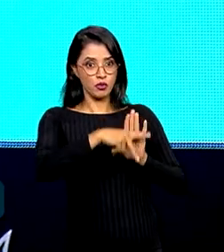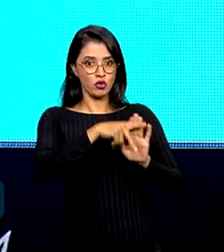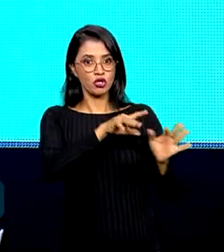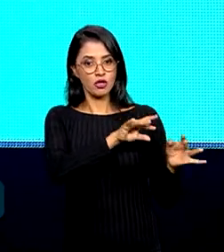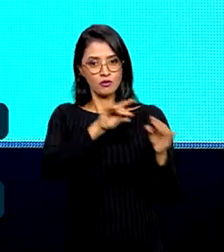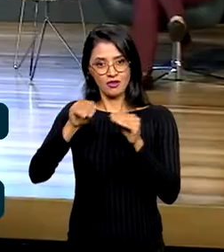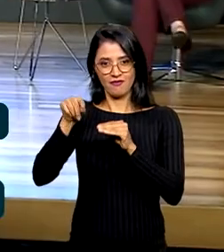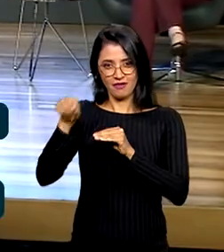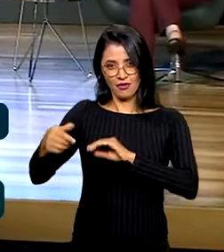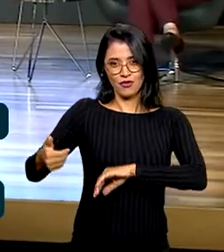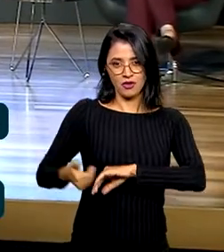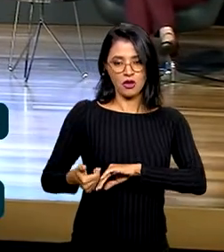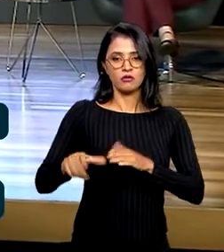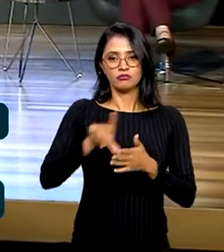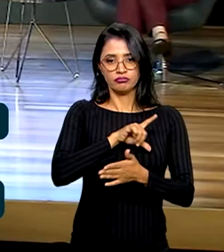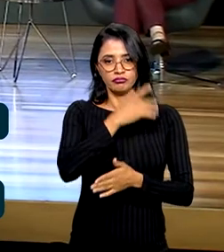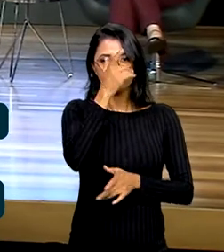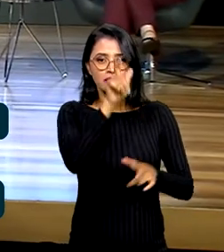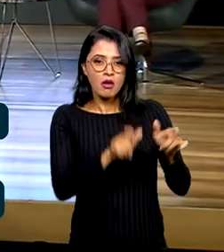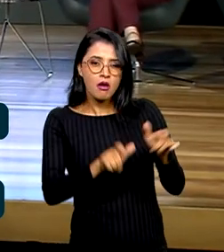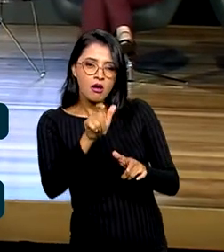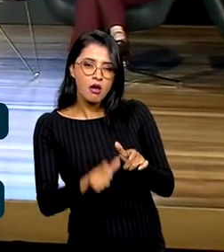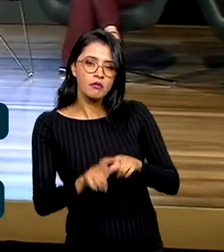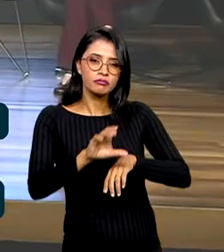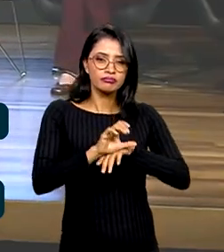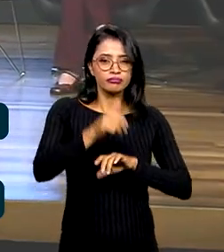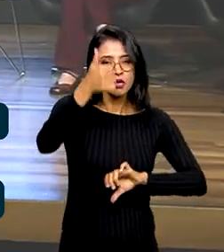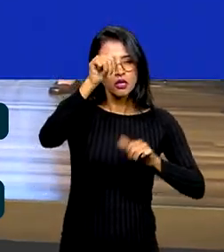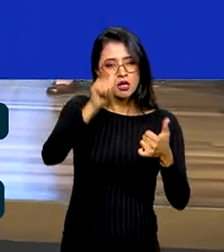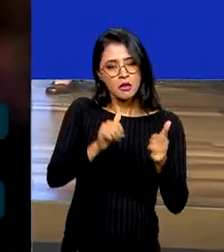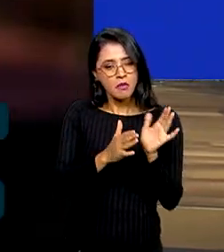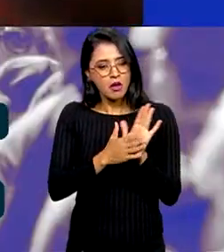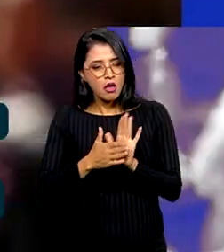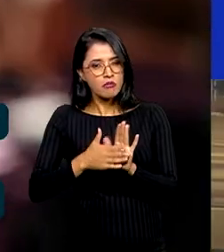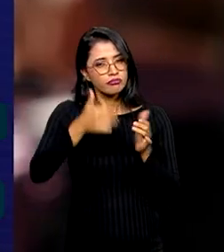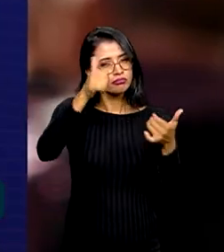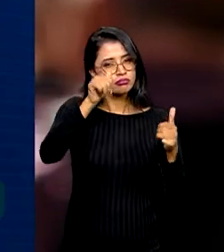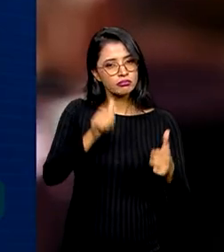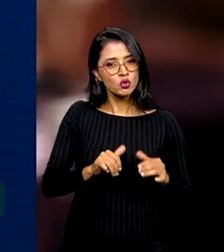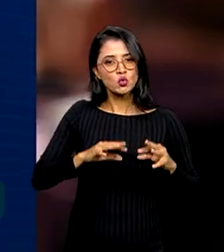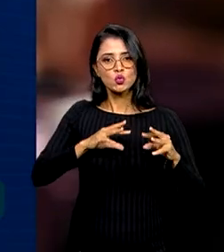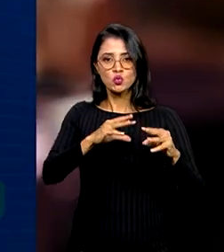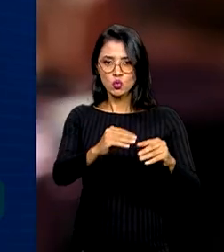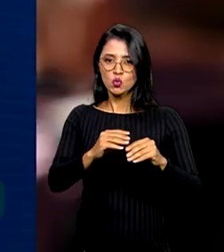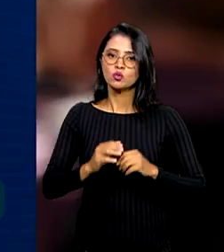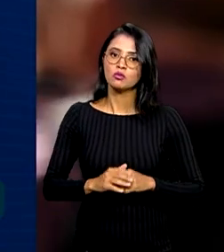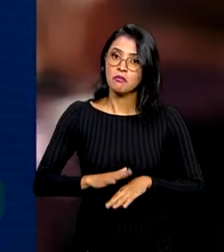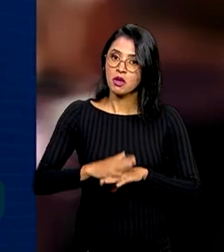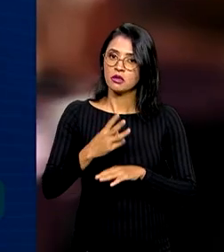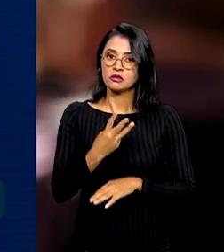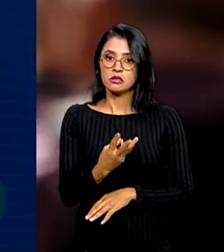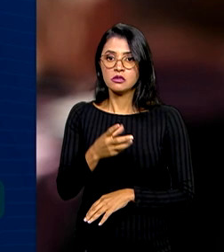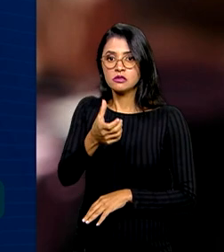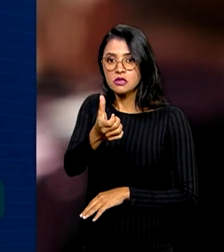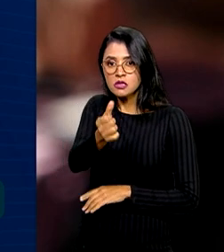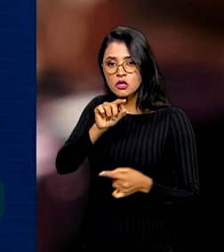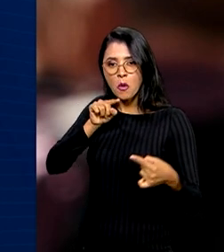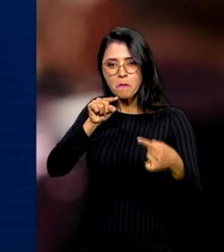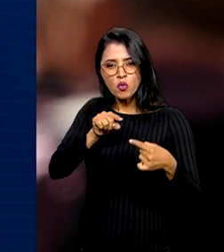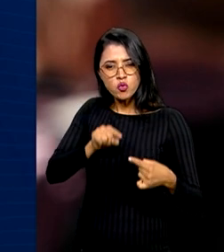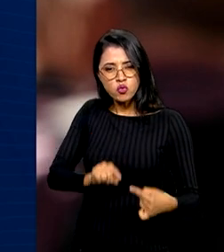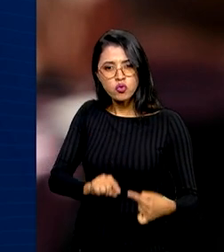ao Congresso, conselheiros de todo o país analisaram as propostas ao Plano Plurianual, com mais de 36